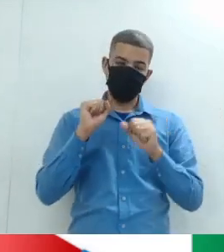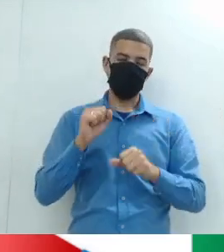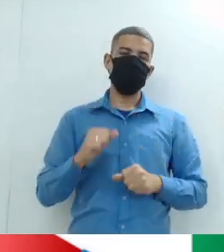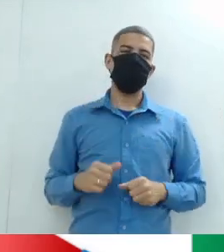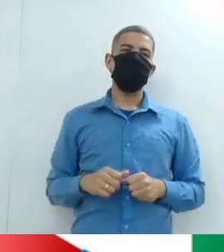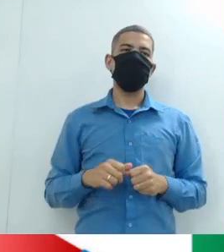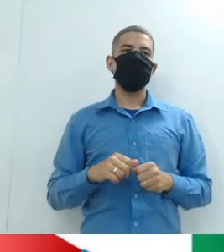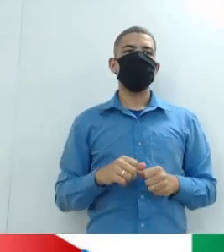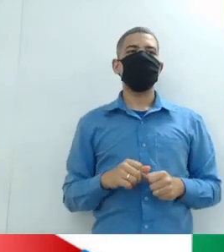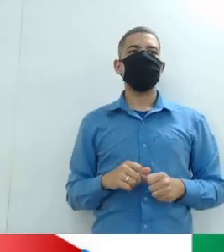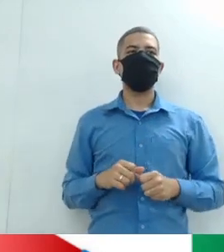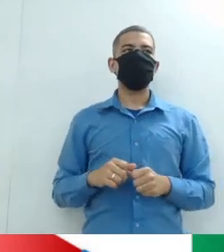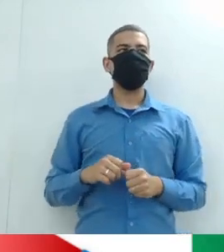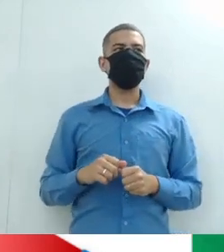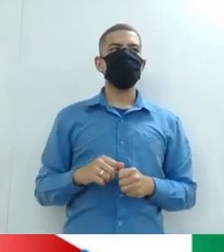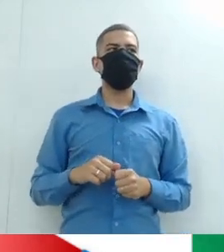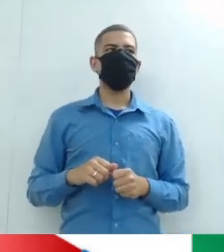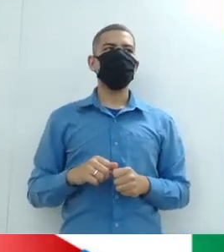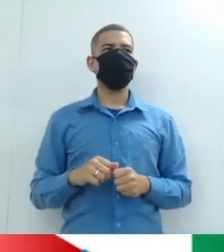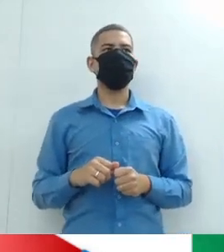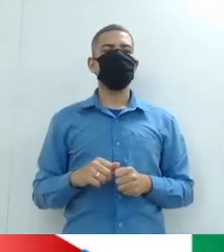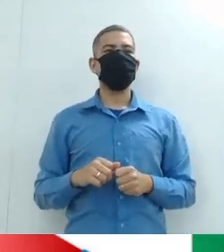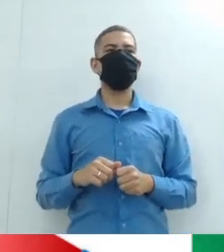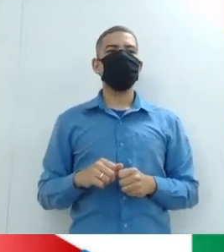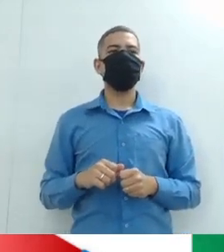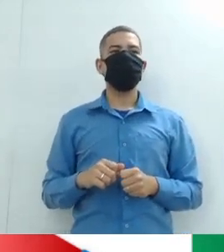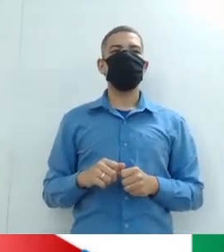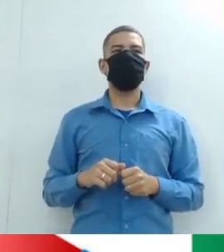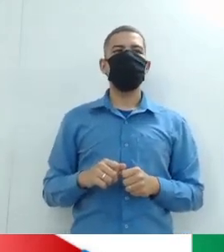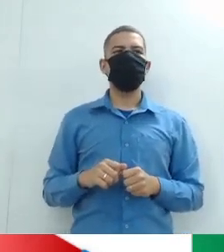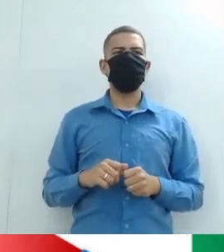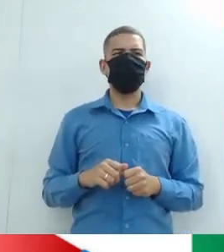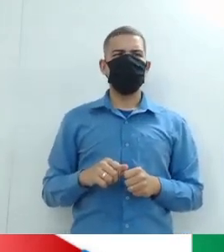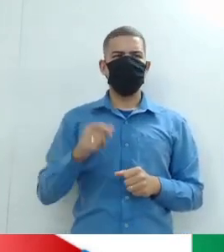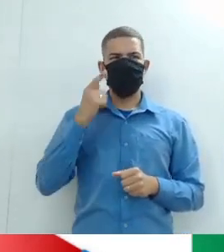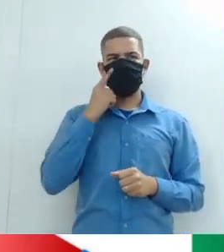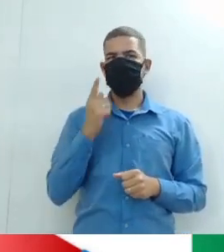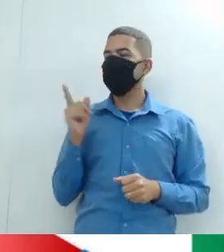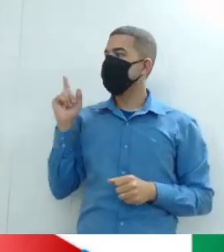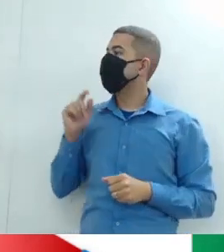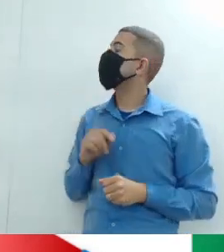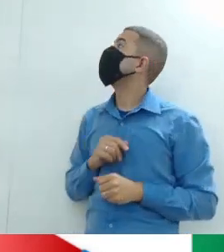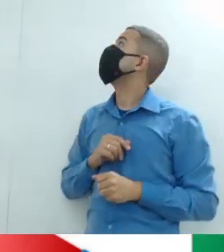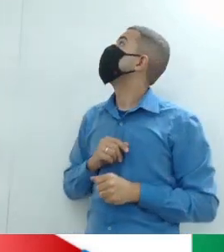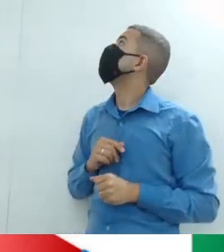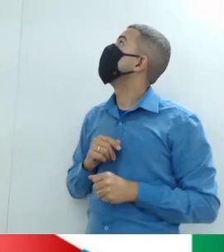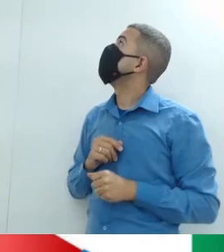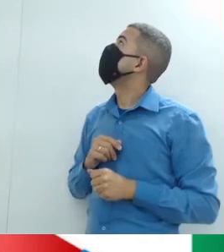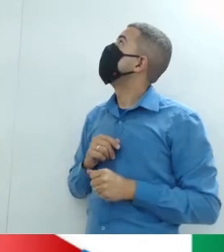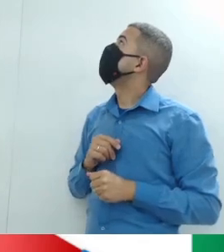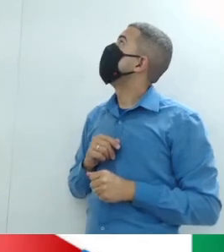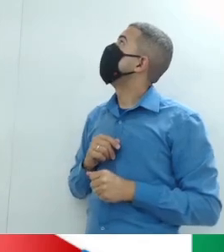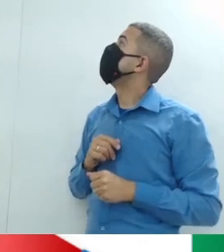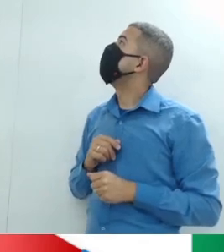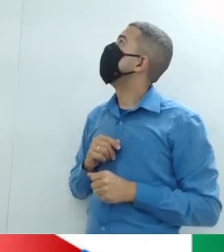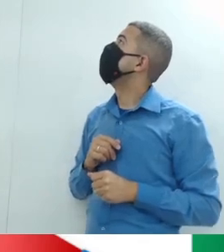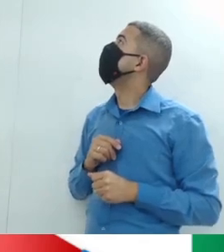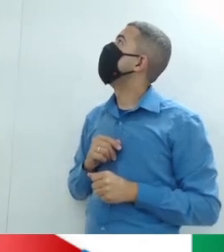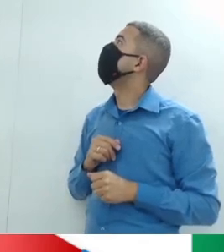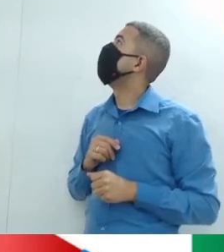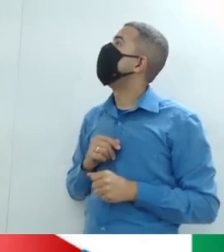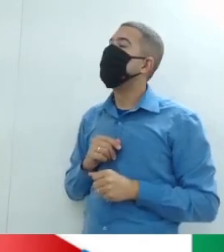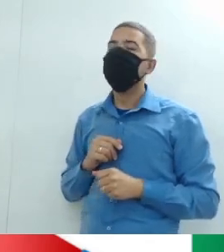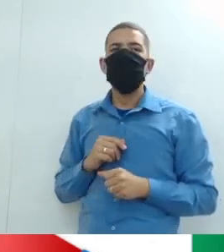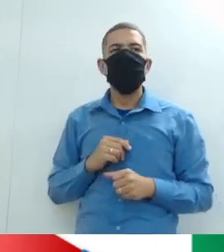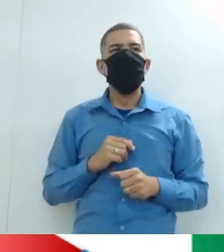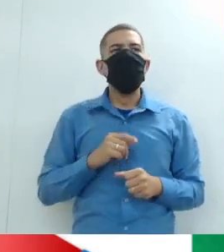tá claro aí, nem amarelinho para você nesse refrigerante laranja. Olha, esse espaço que você está visualizando agora